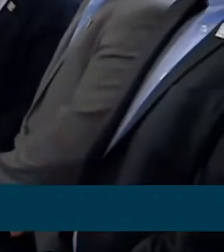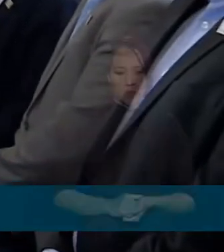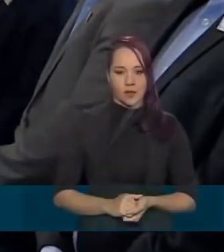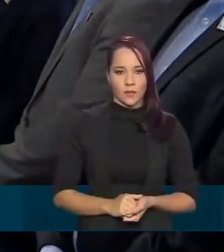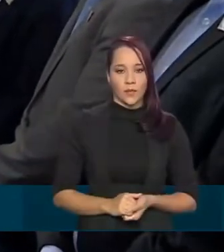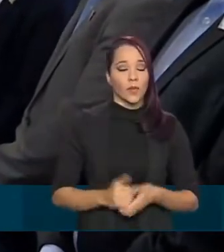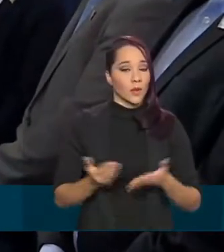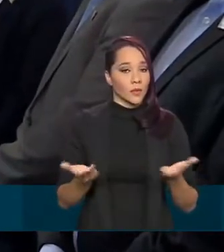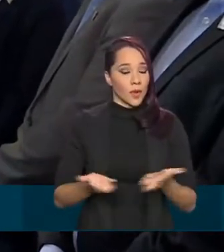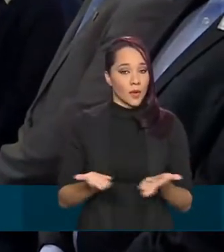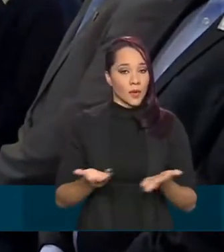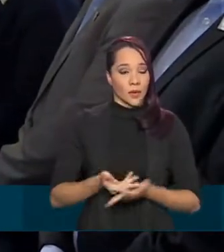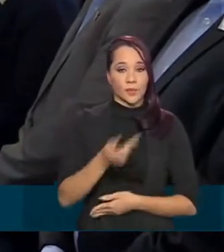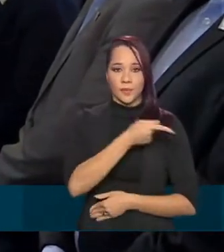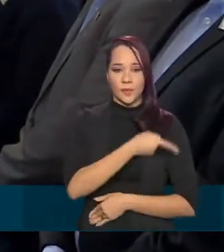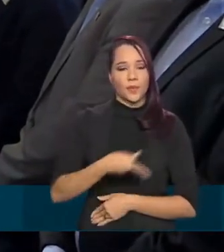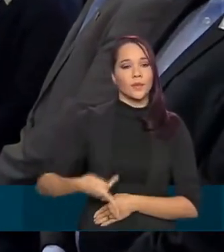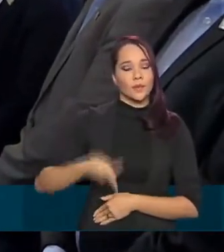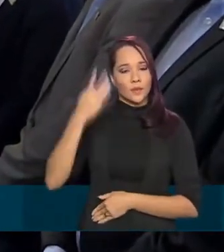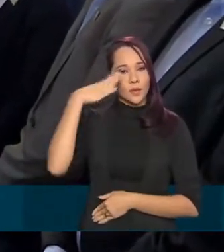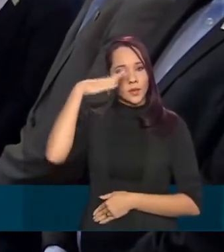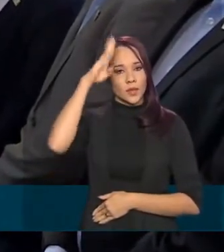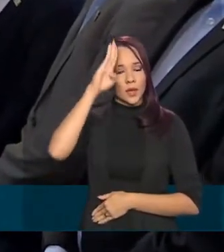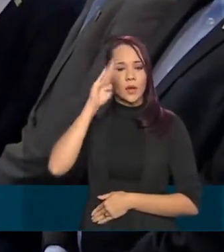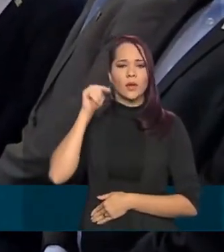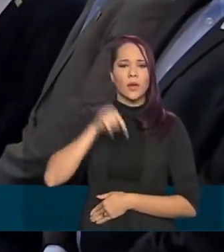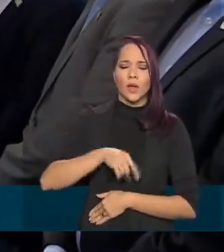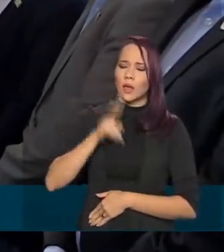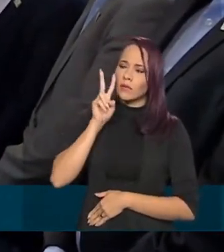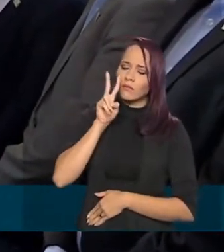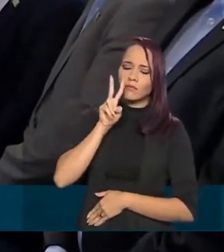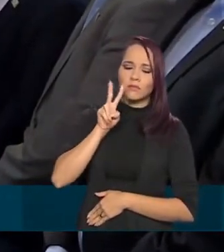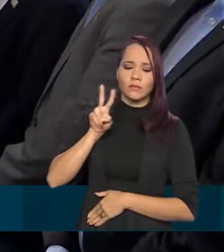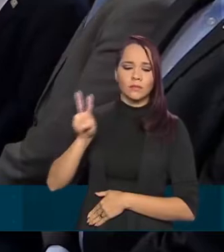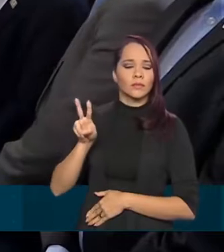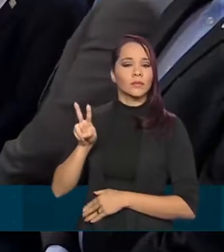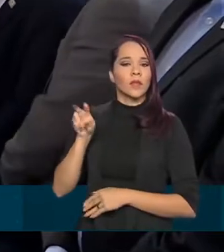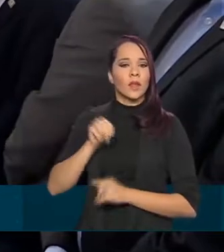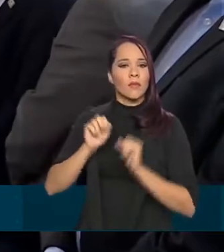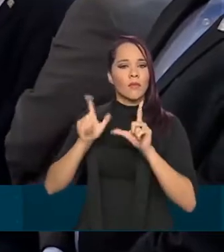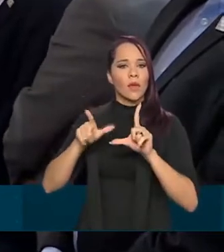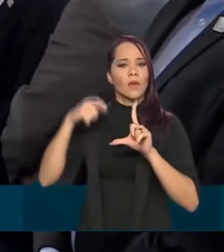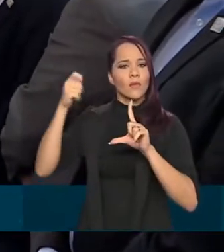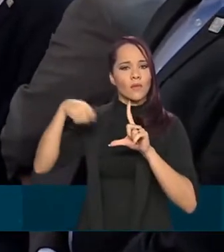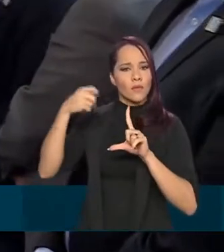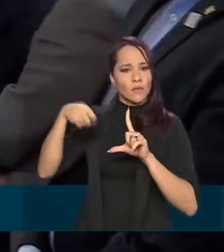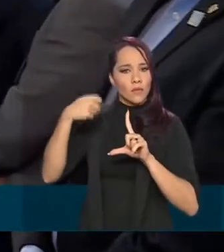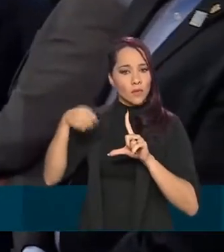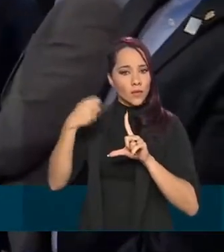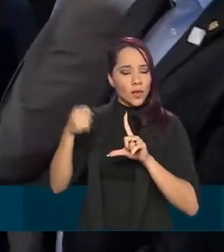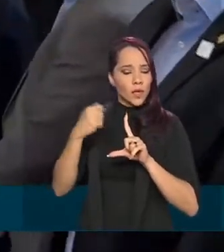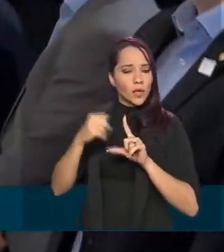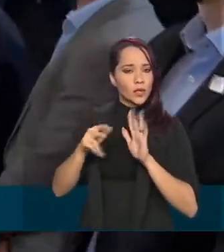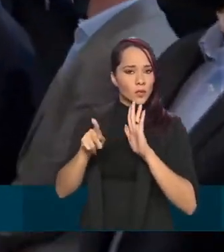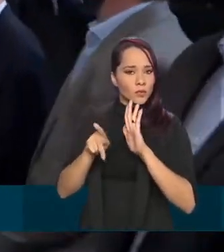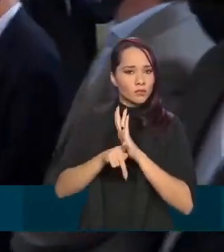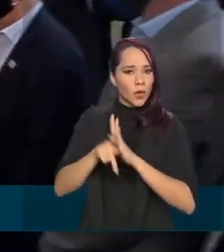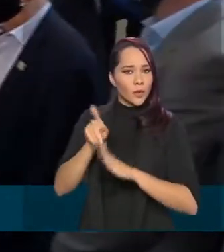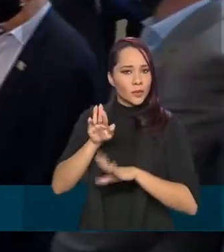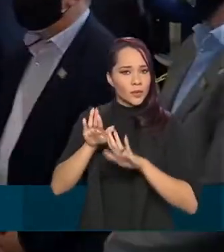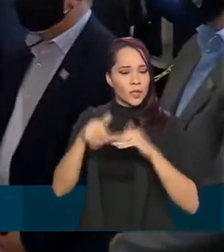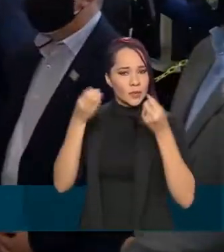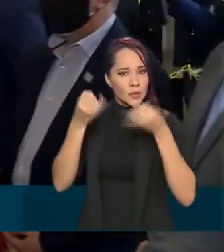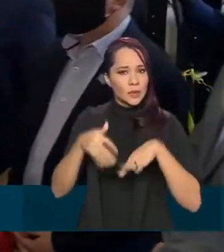Neste momento, o presidente Jair Bolsonaro acompanha e assiste um vídeo institucional sobre a